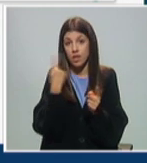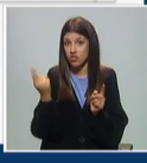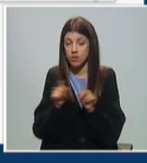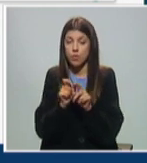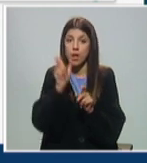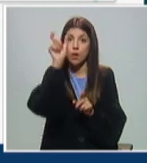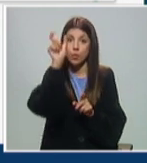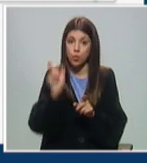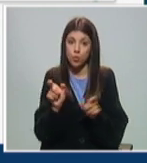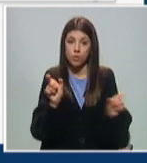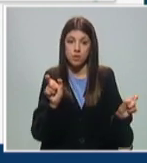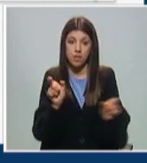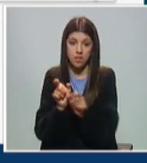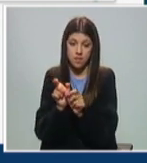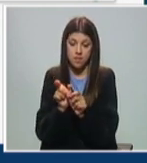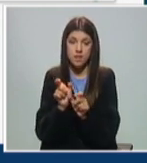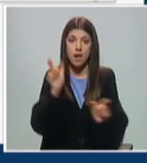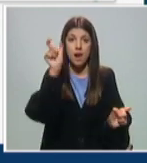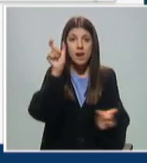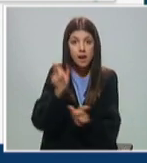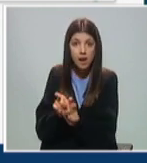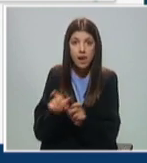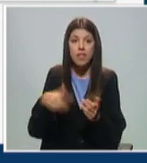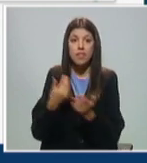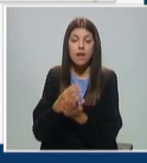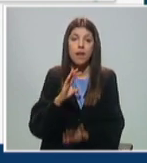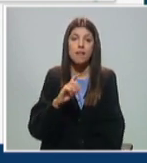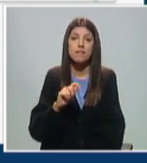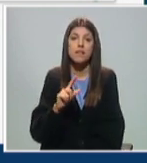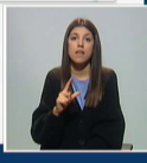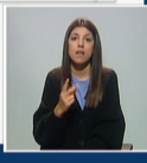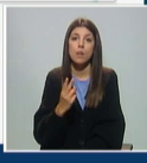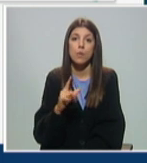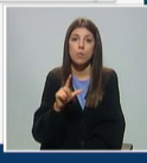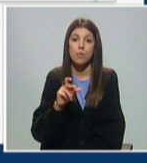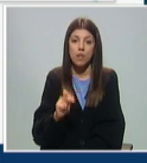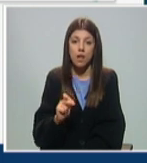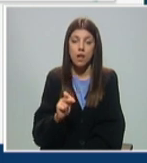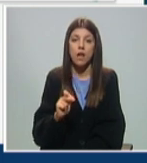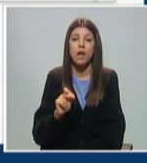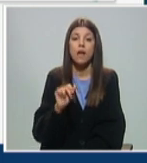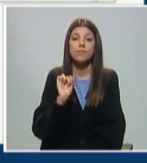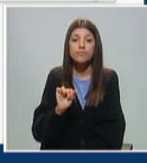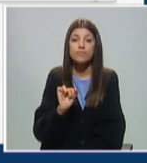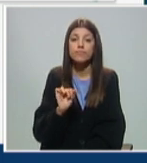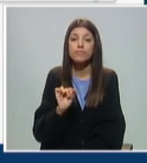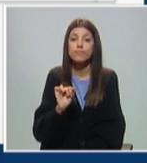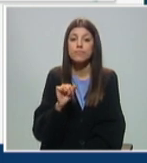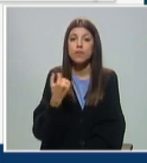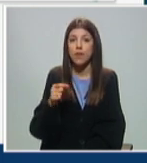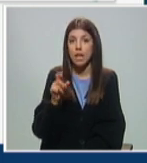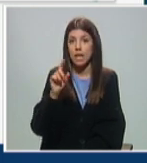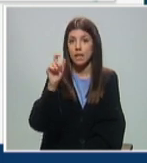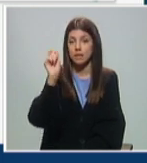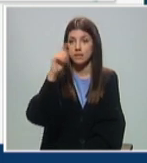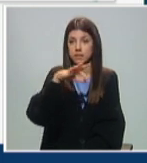nós juntamos uma coluna e uma linha, temos uma célula. E cada célula tem um endereço, que é composto pela letra da coluna